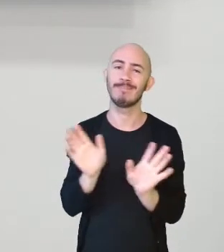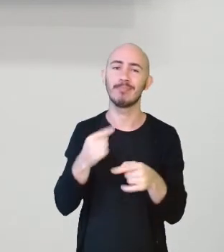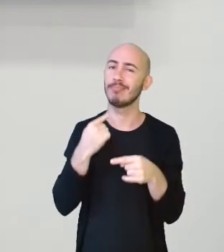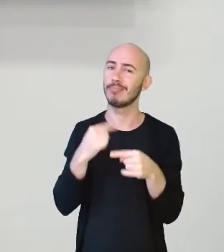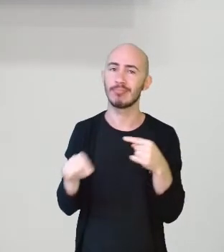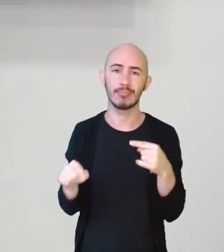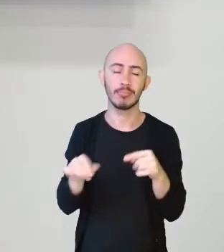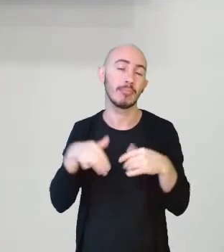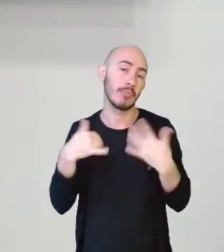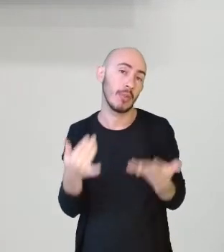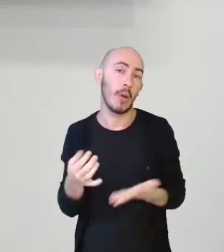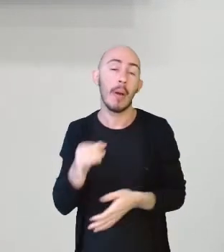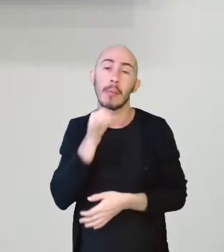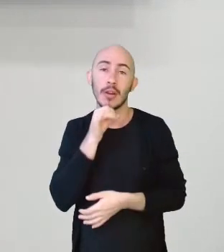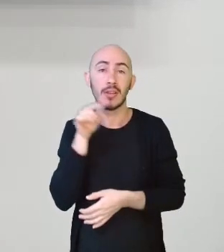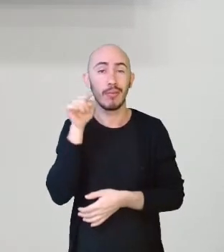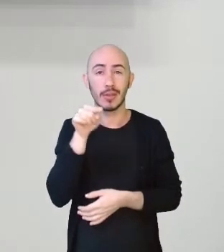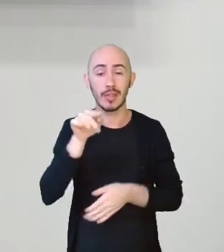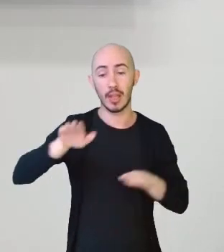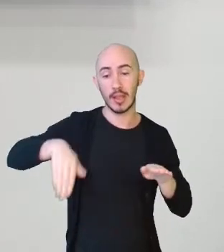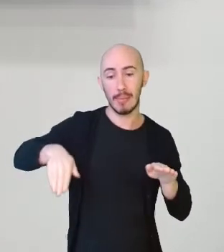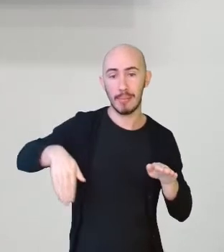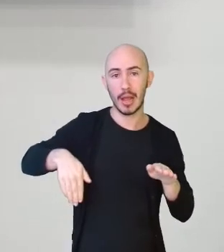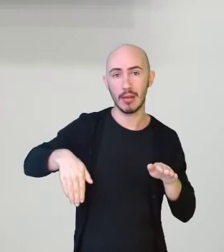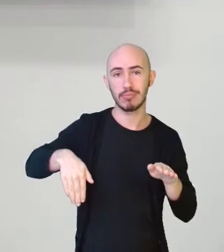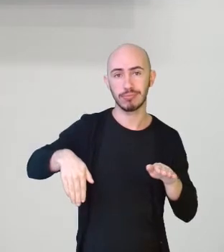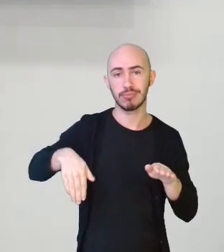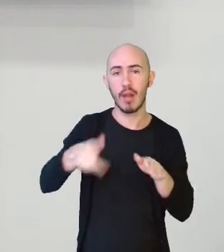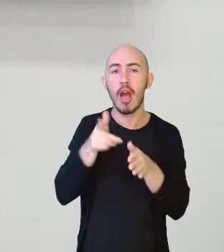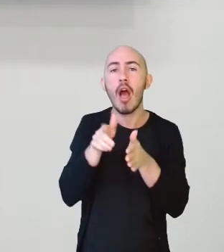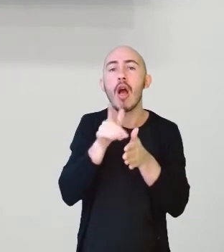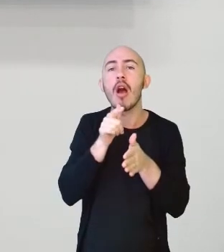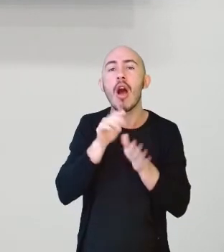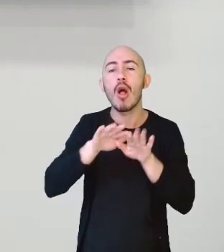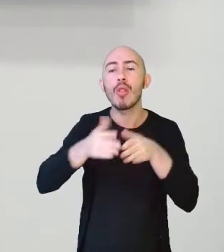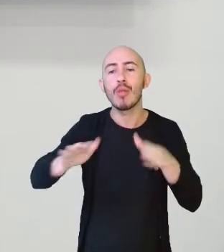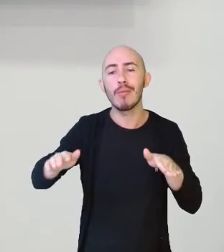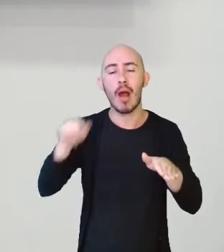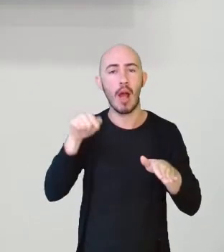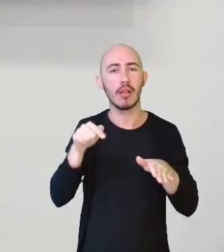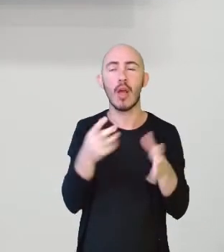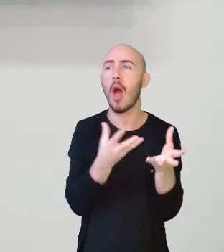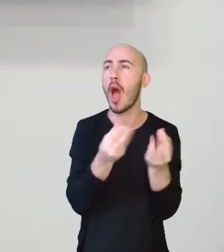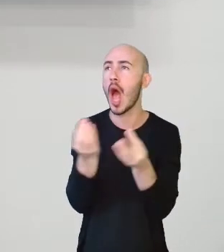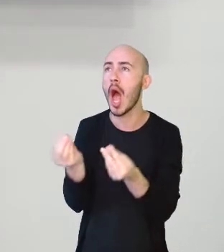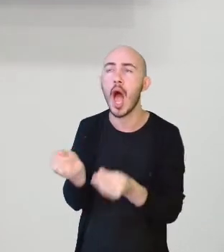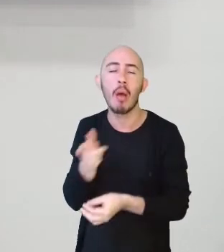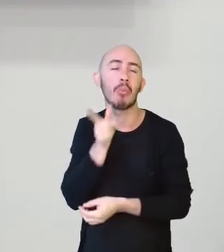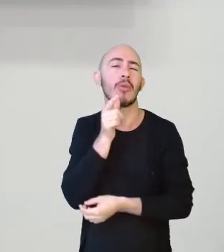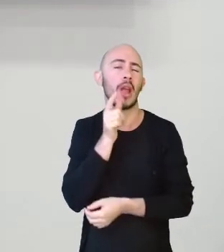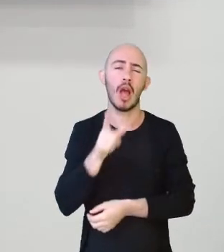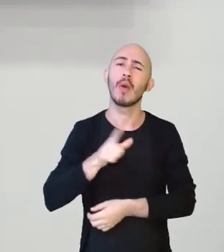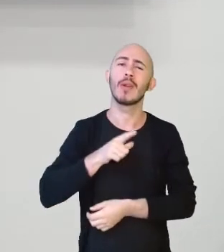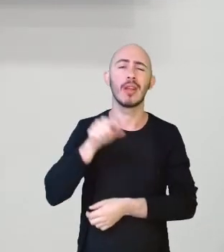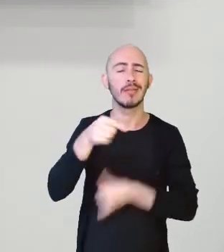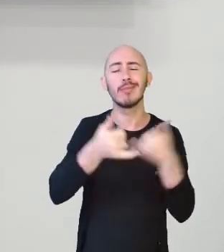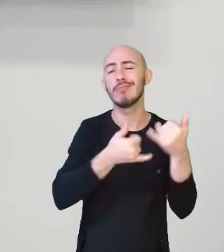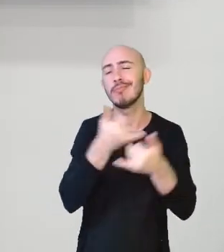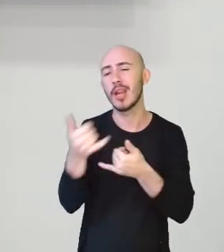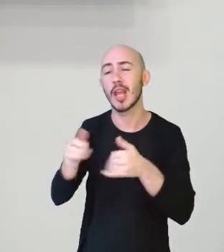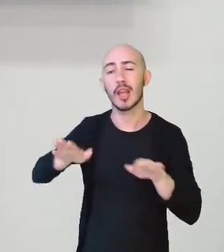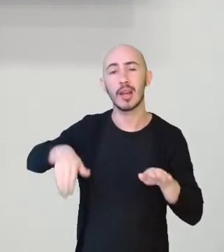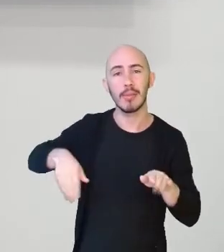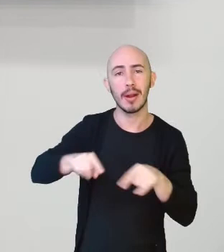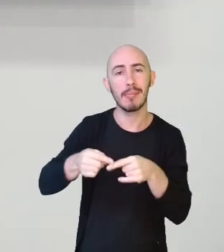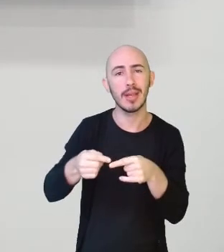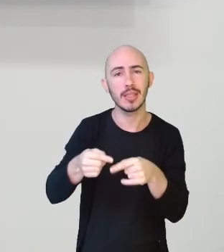vai tomar um banho de mar com a sua família, lá no oceano, lá no mar tem muita água, não tem? Você mergulha, nada, brinca, mas quando você está